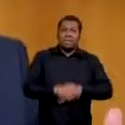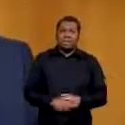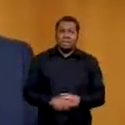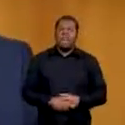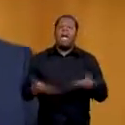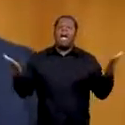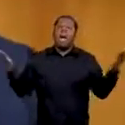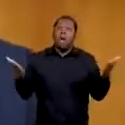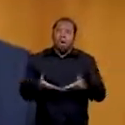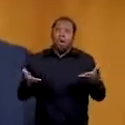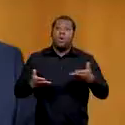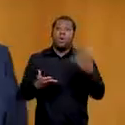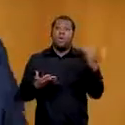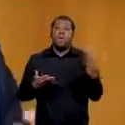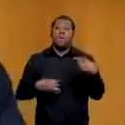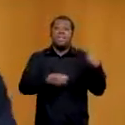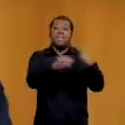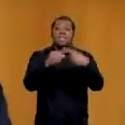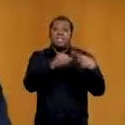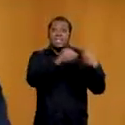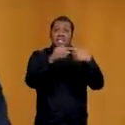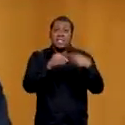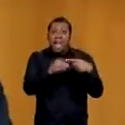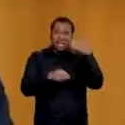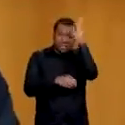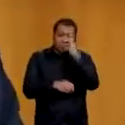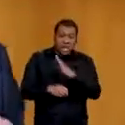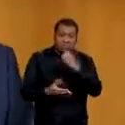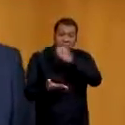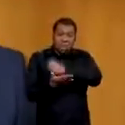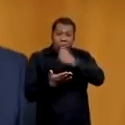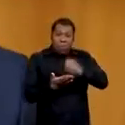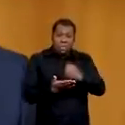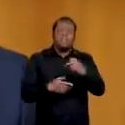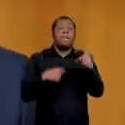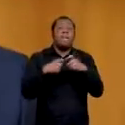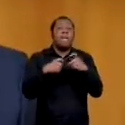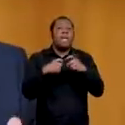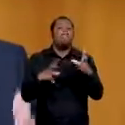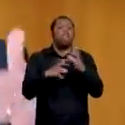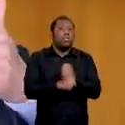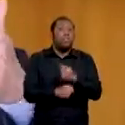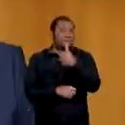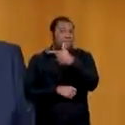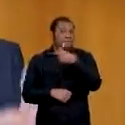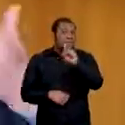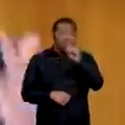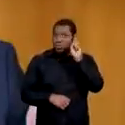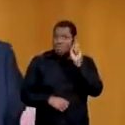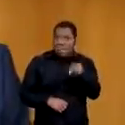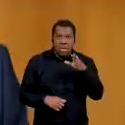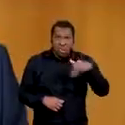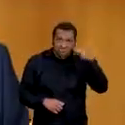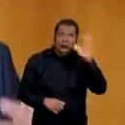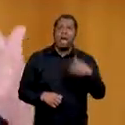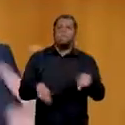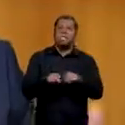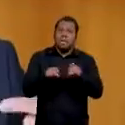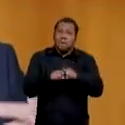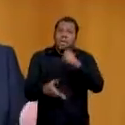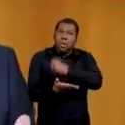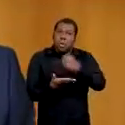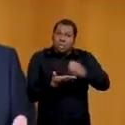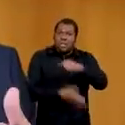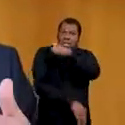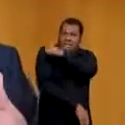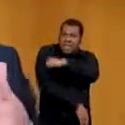voltar a trabalhar em todas as cidades do interior desse país. Sabe, se você quiser melhorar a educação, você tem que colocar mais médico, mais enfermeiro, mais